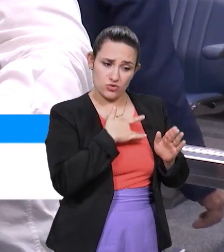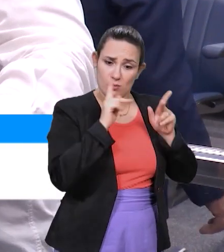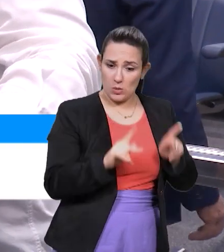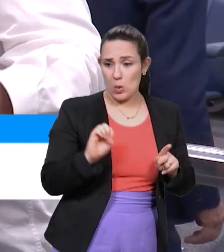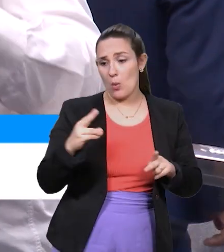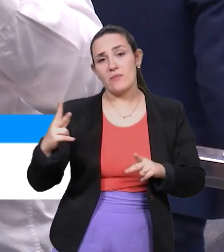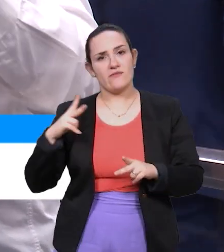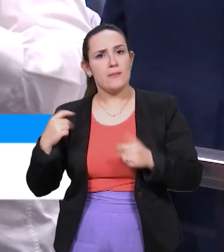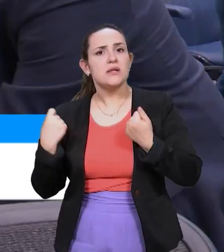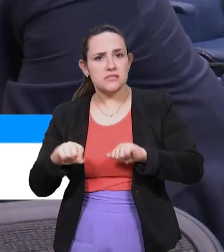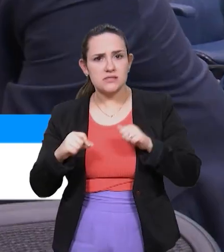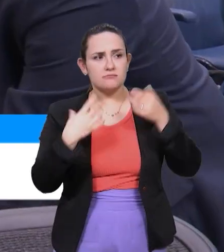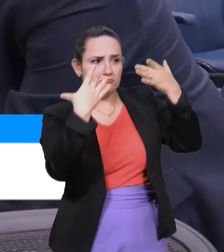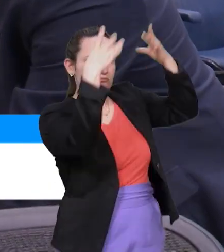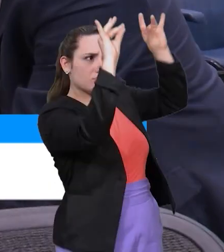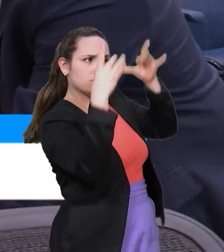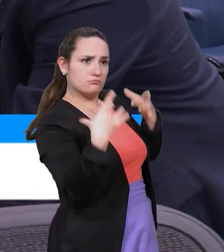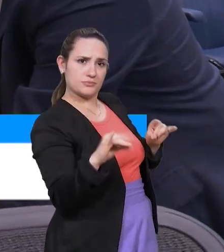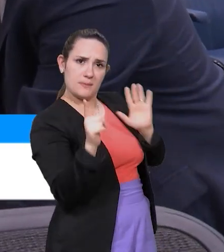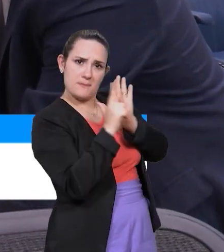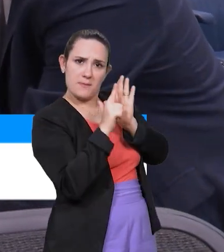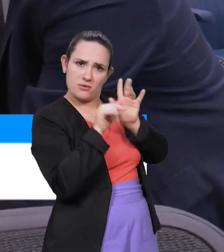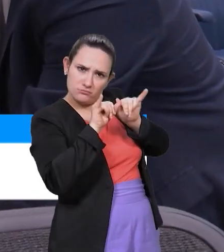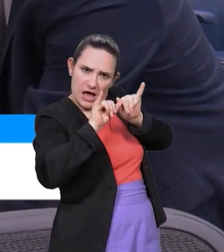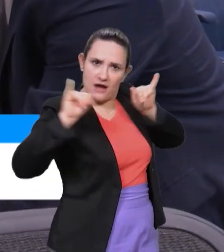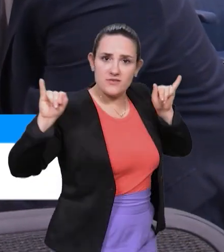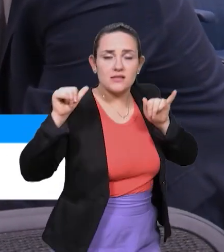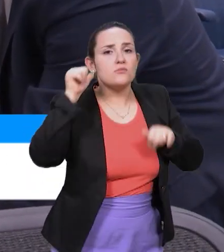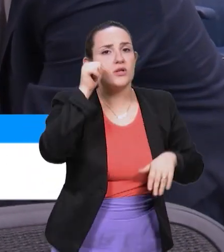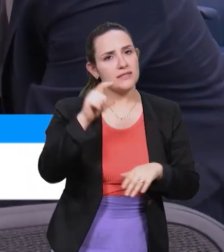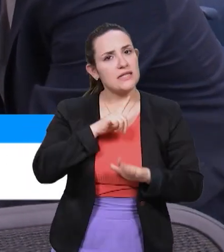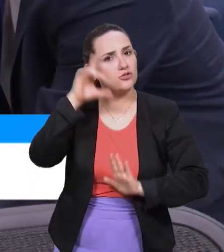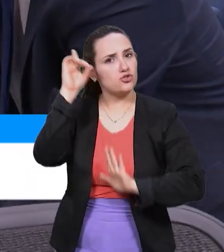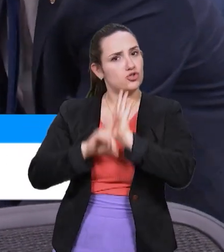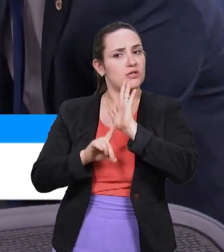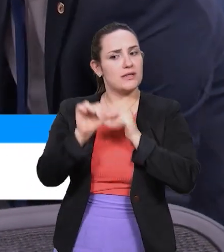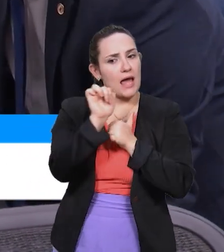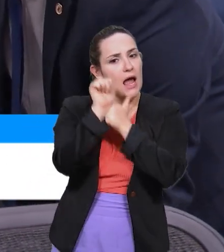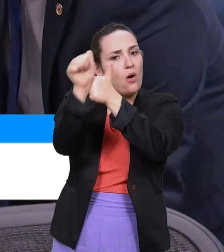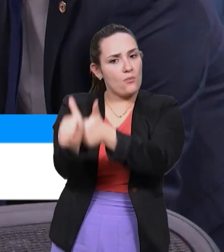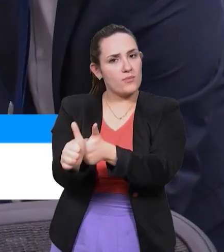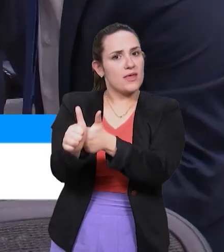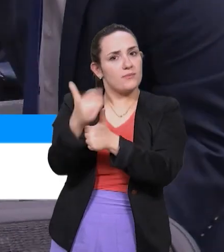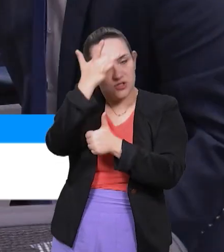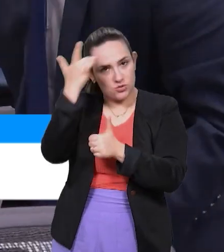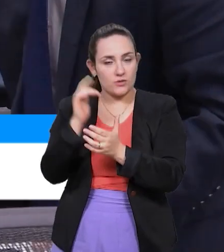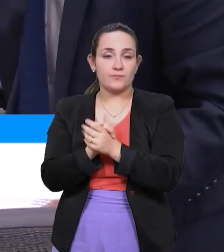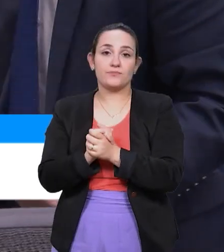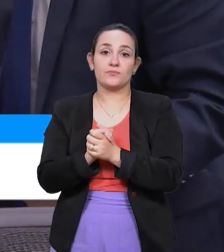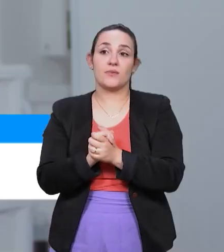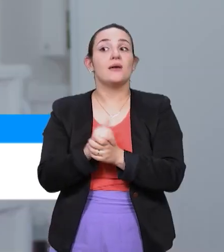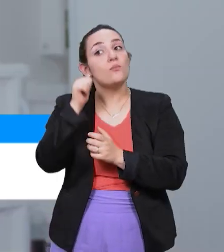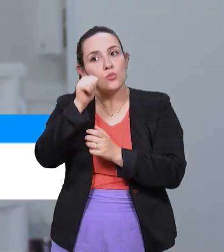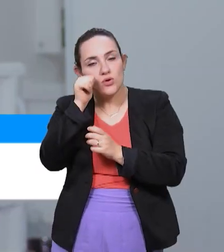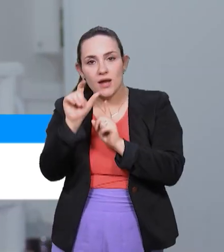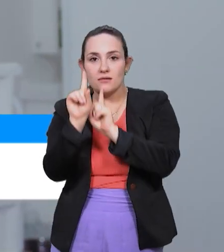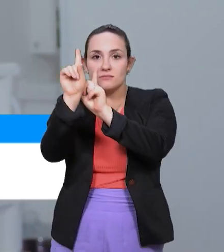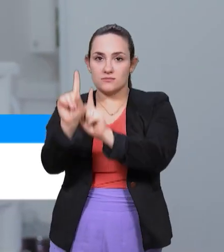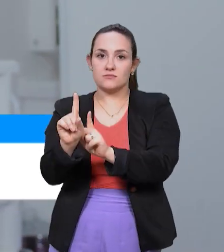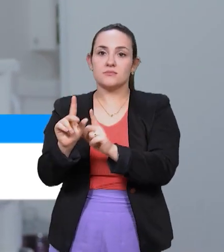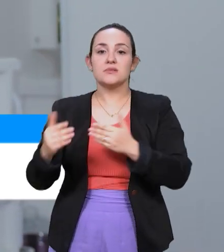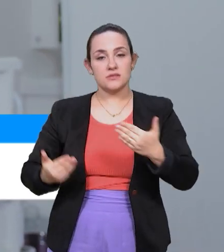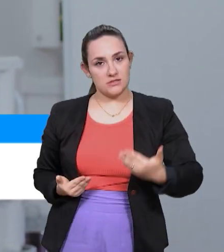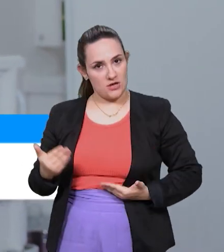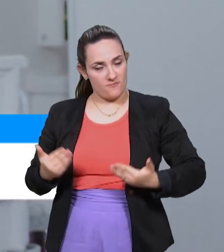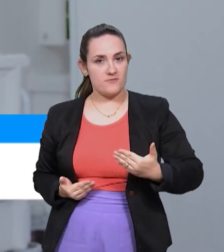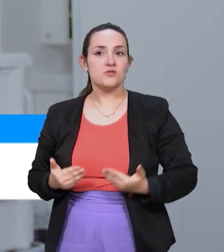privada de Mato Grosso do Sul devem afixar cartazes informando as pacientes sobre o direito ao acompanhamento por funcionárias do